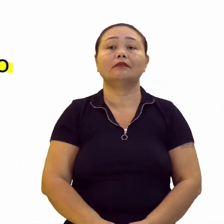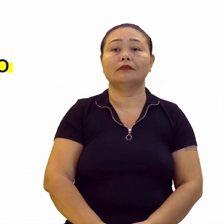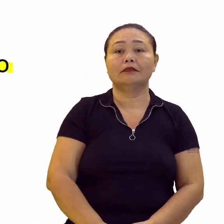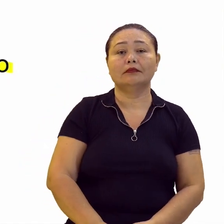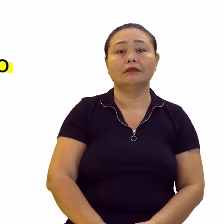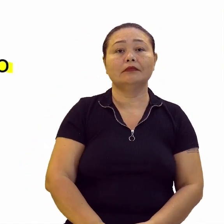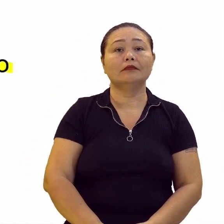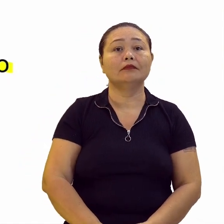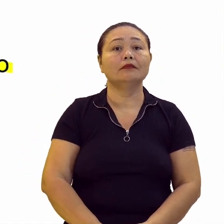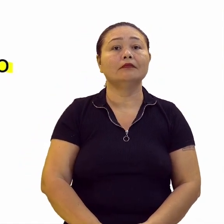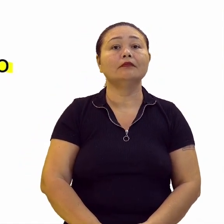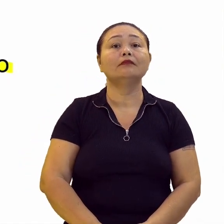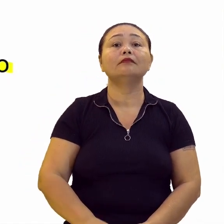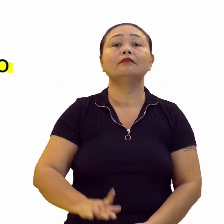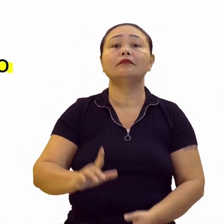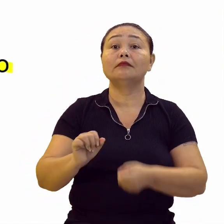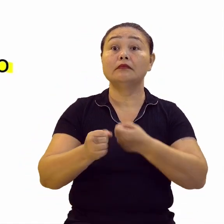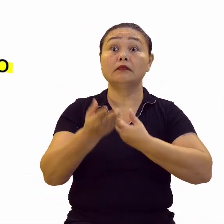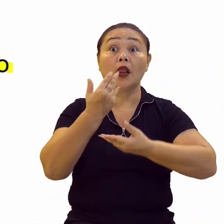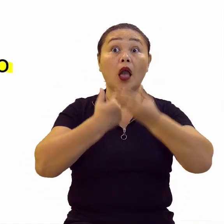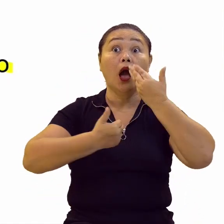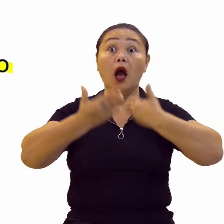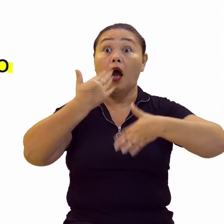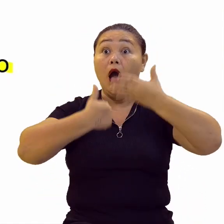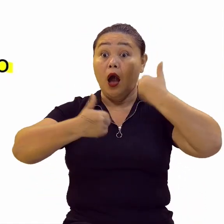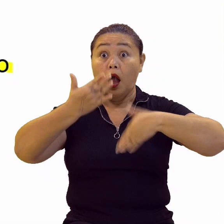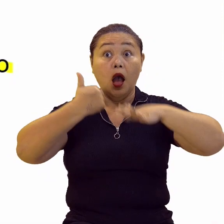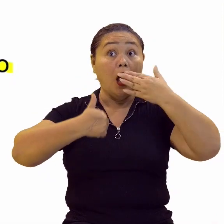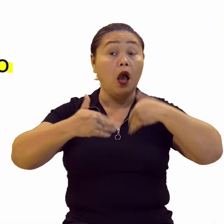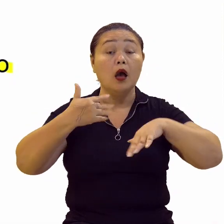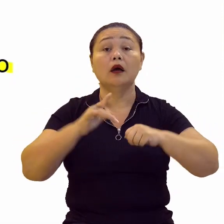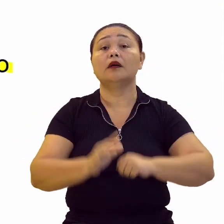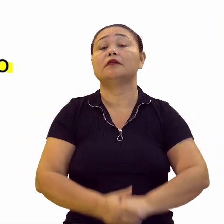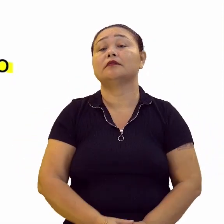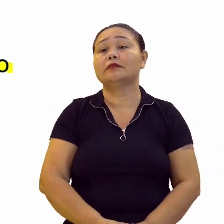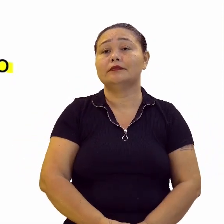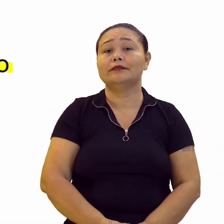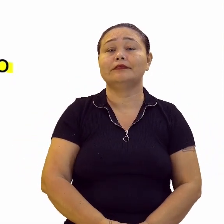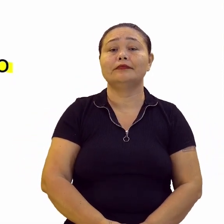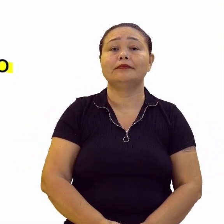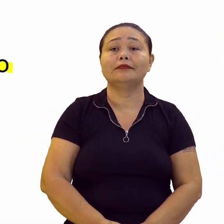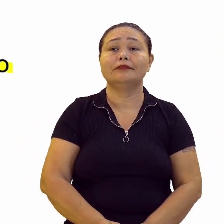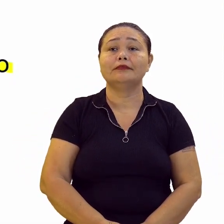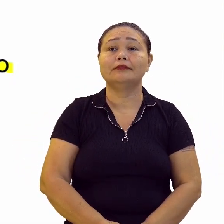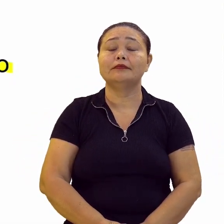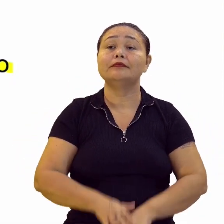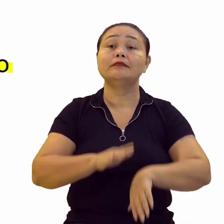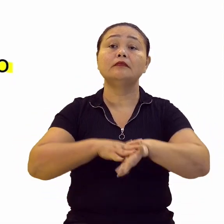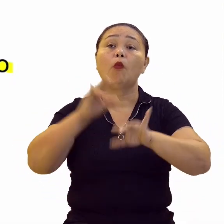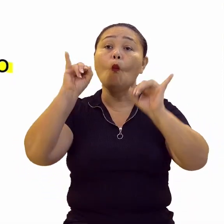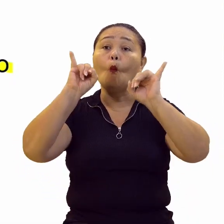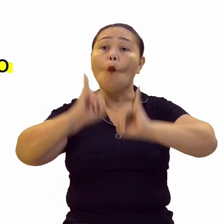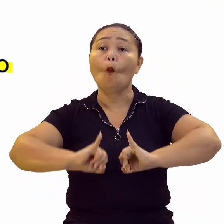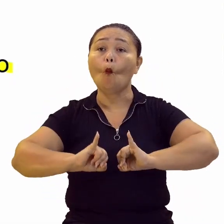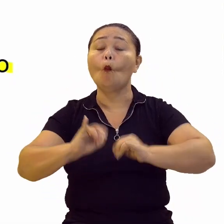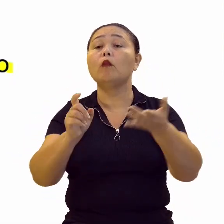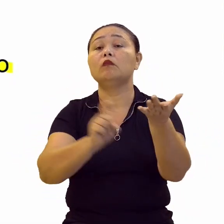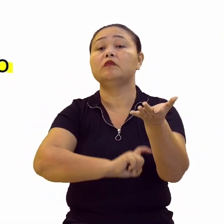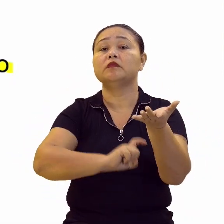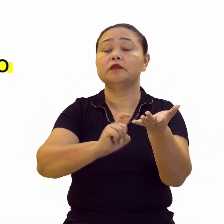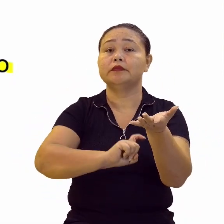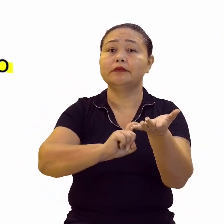Prof. Compulsão alimentar. Eita. Ou anorexia